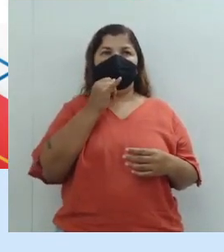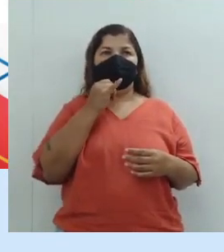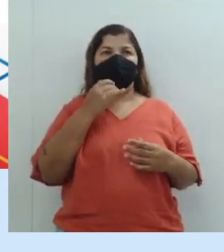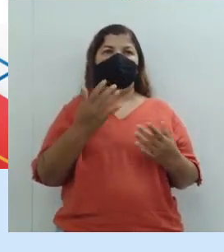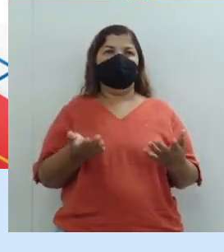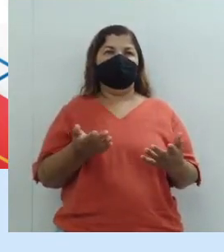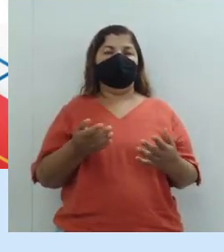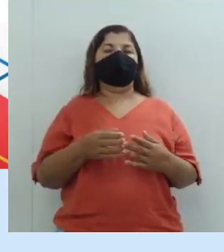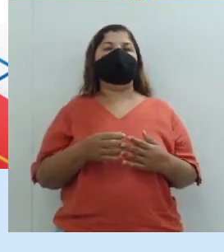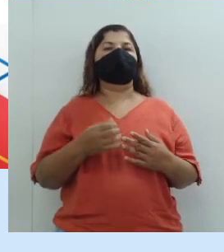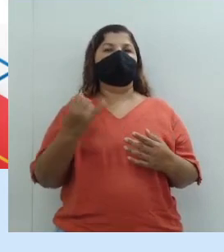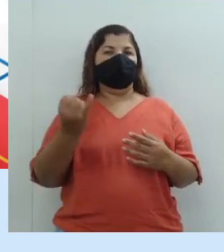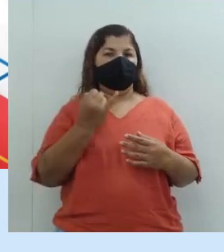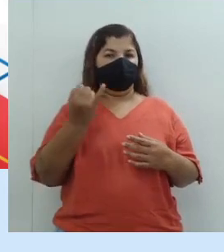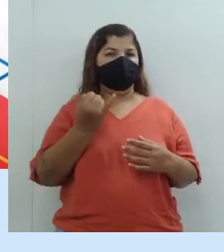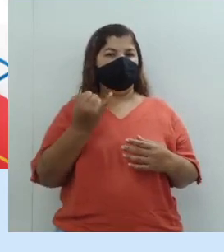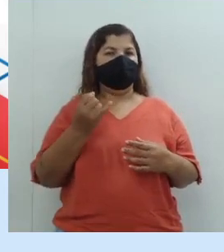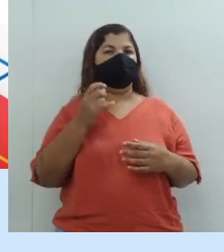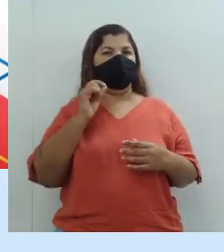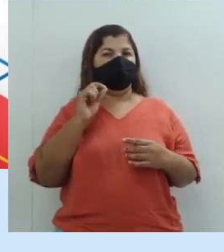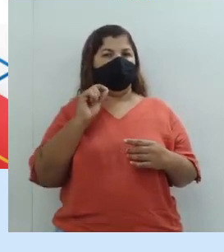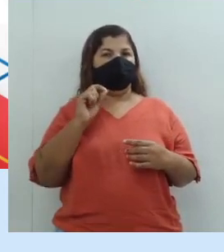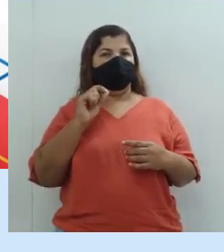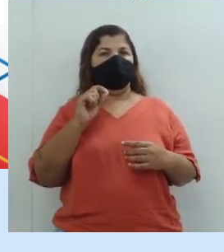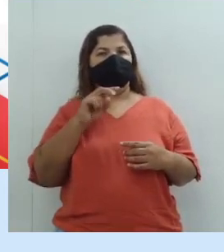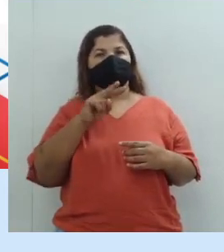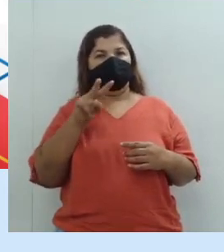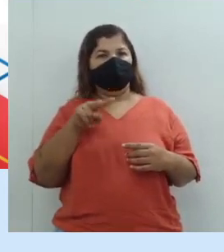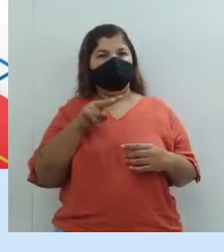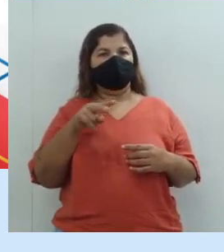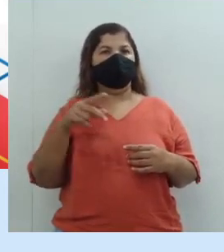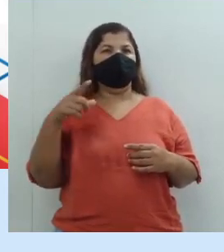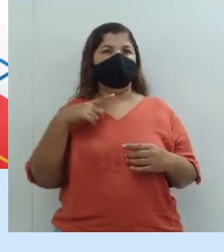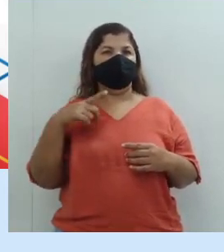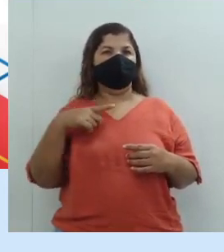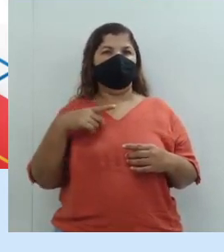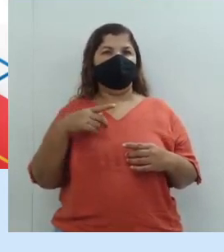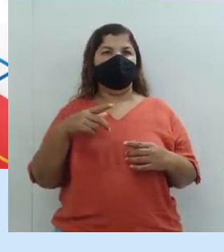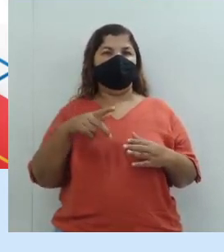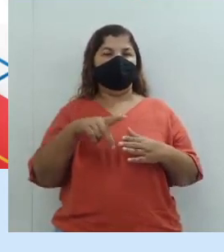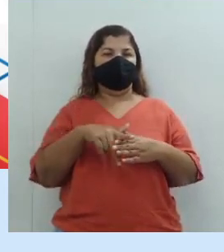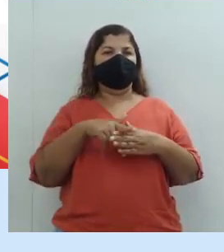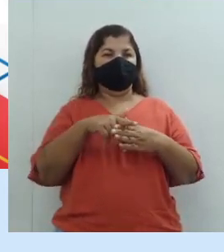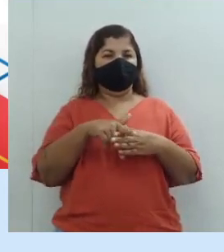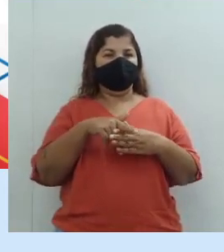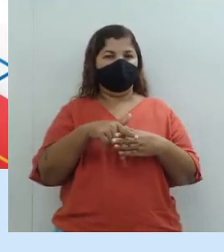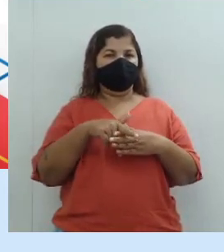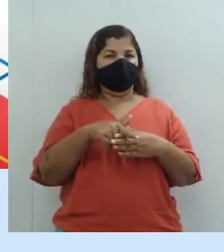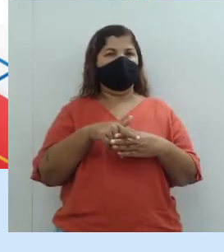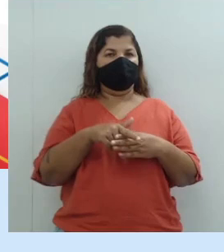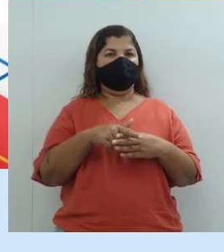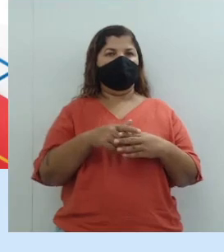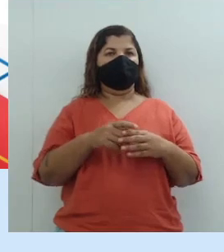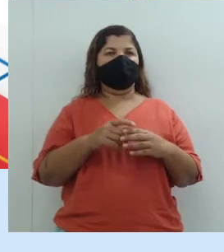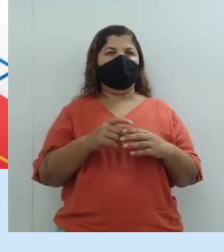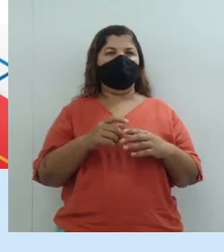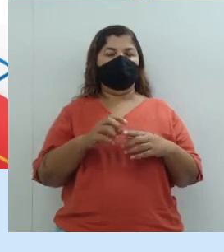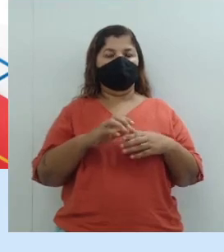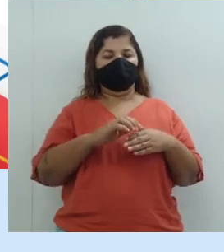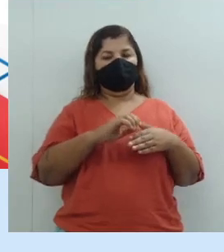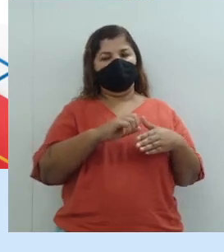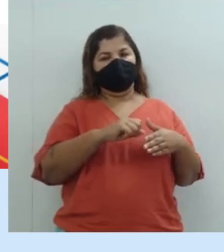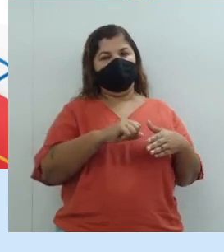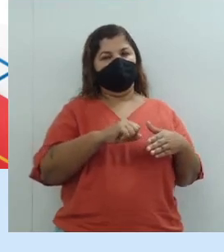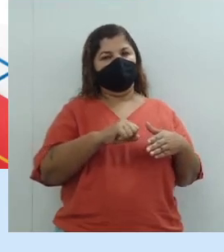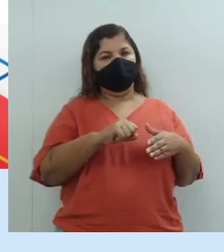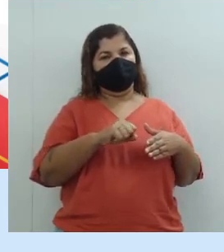observação importante também. Nesse caso aí, a gente está vendo um cavalo, né, puxando uma carroça. Então, o que é que acontece? O cavalo